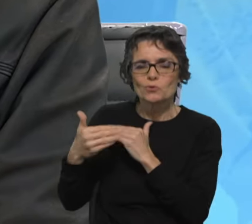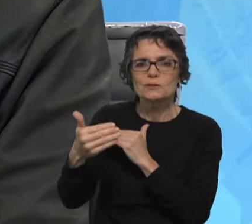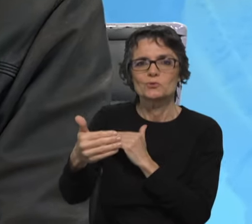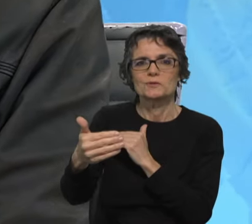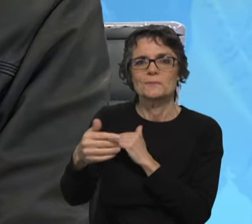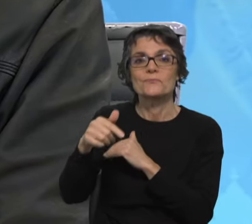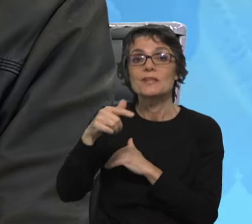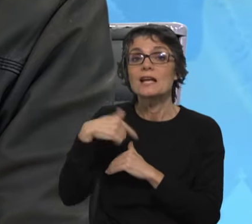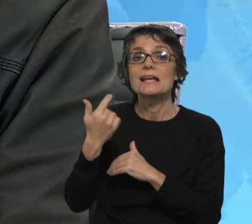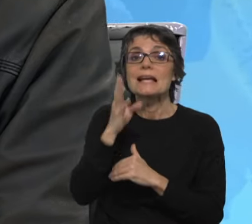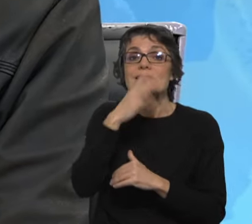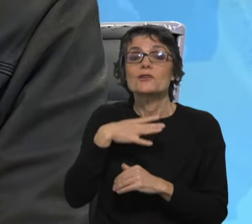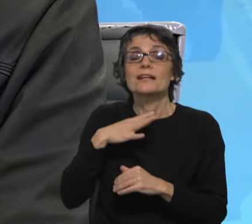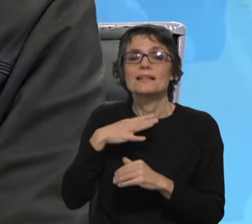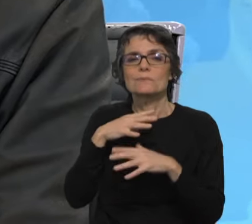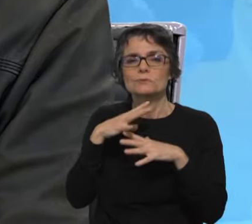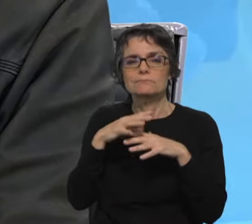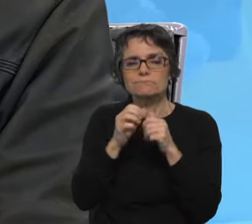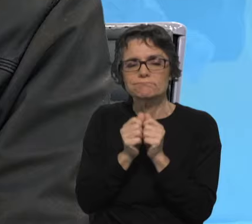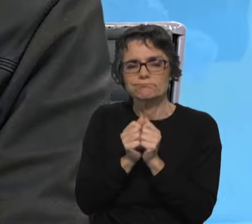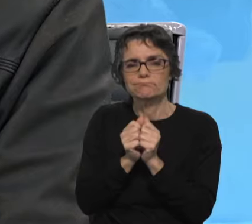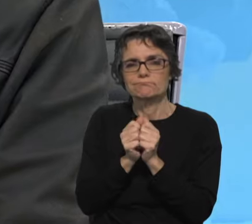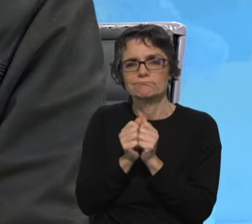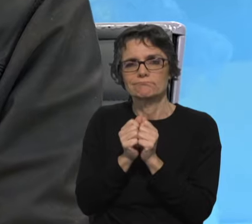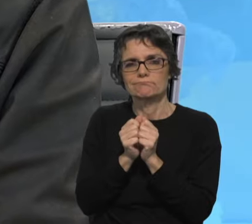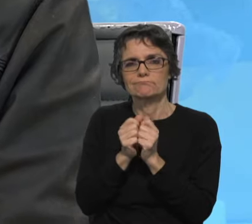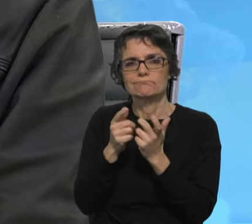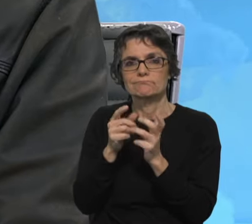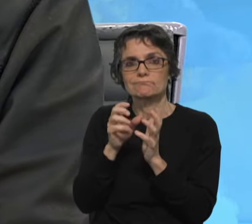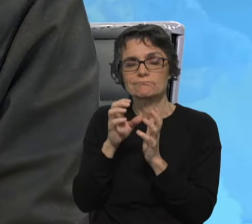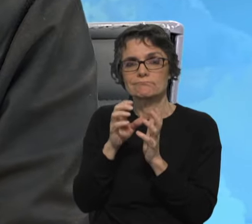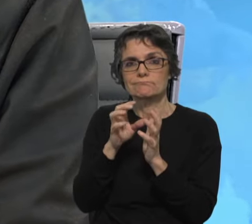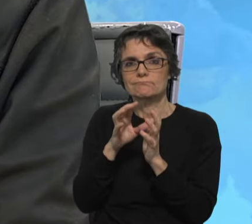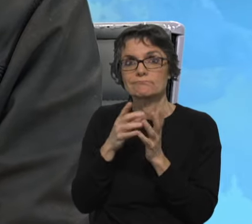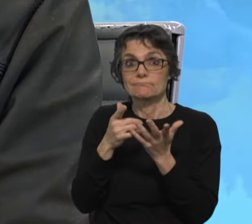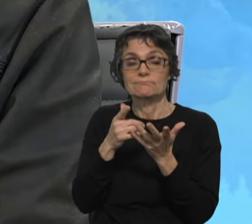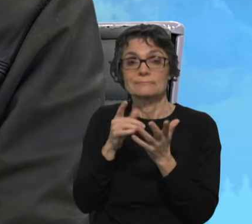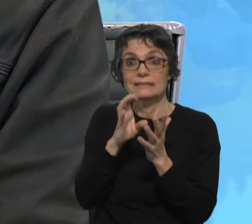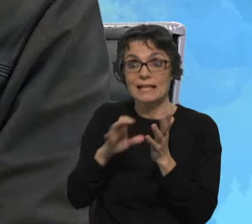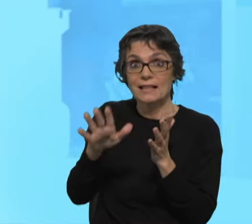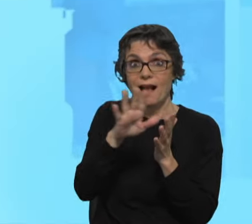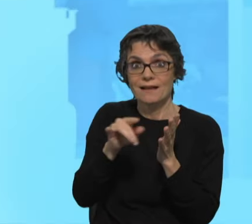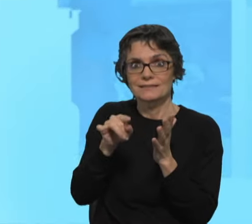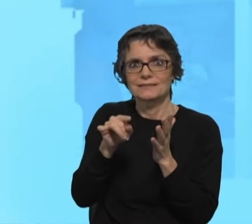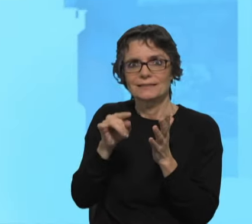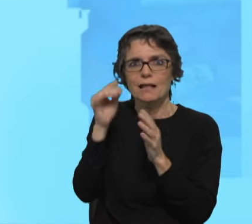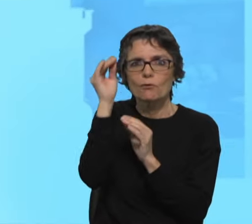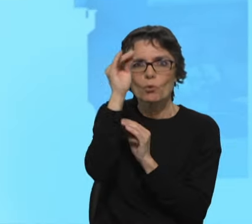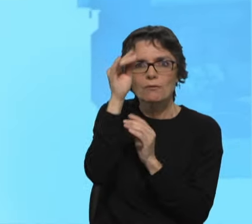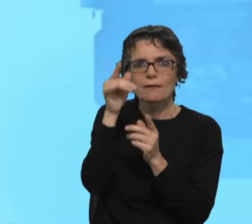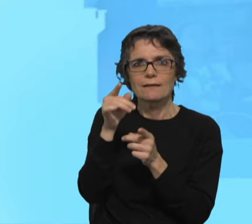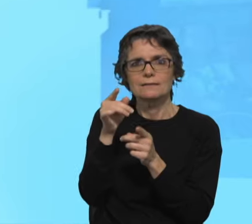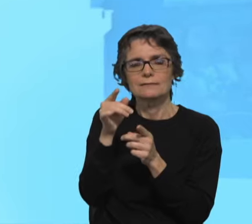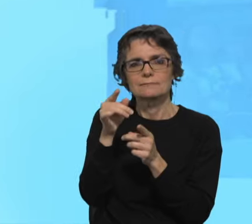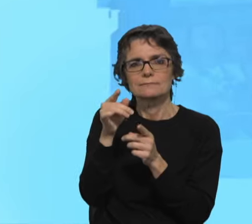quiser contemplar na nestes n uma região transfronteiriça interior à mesma